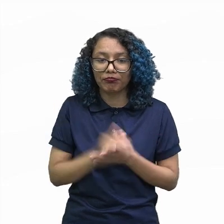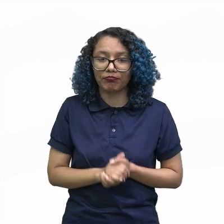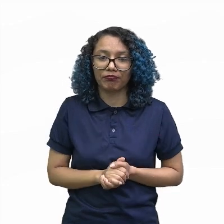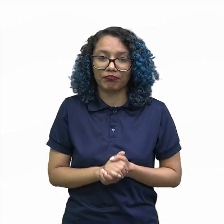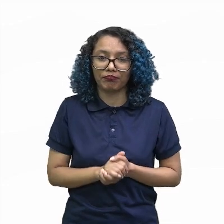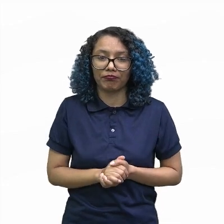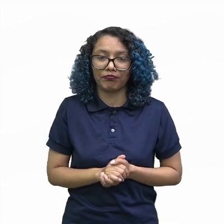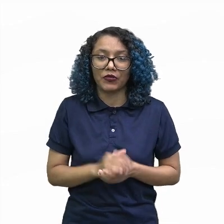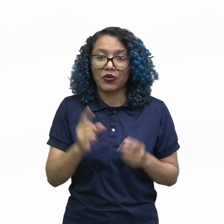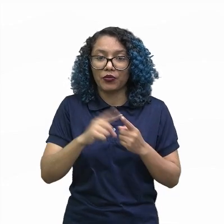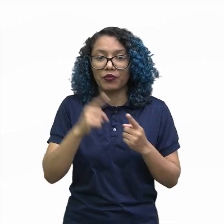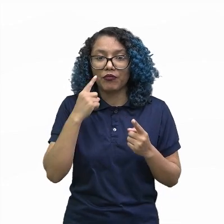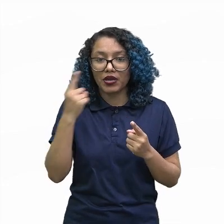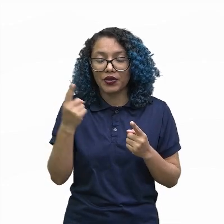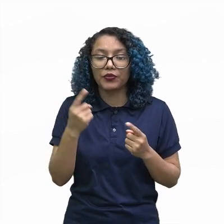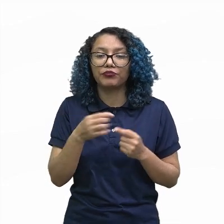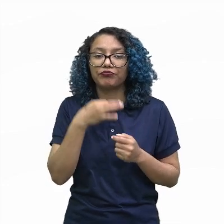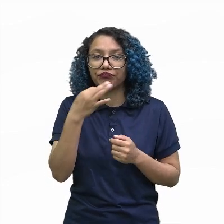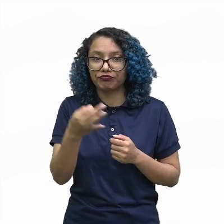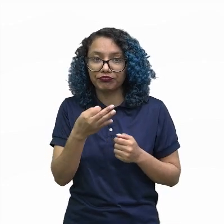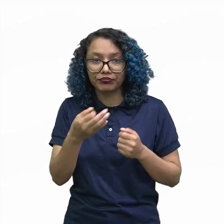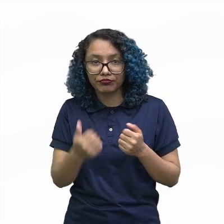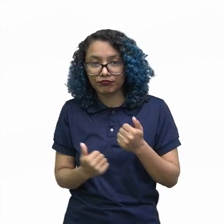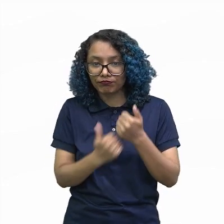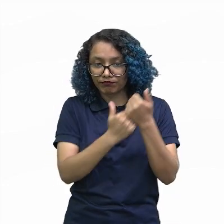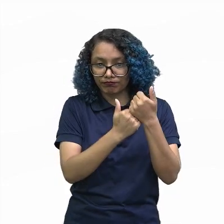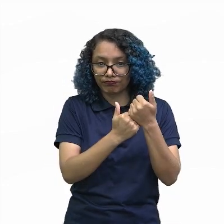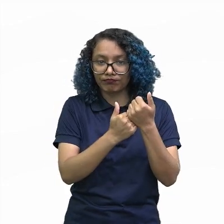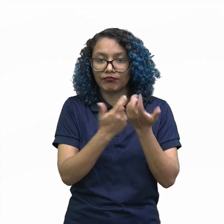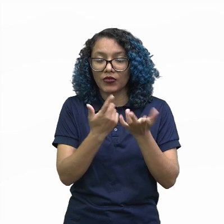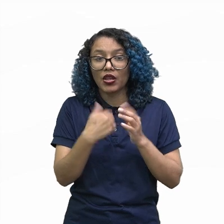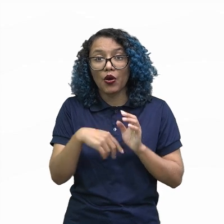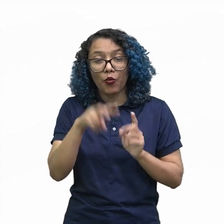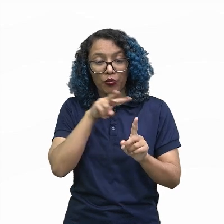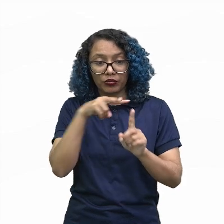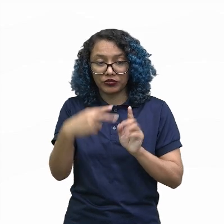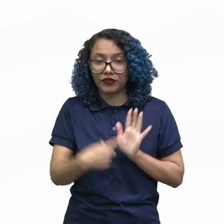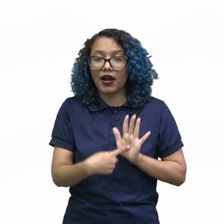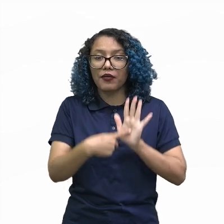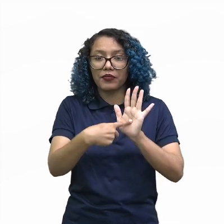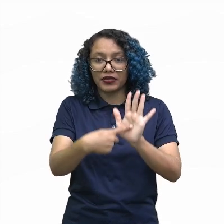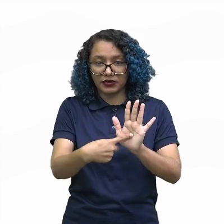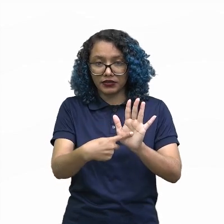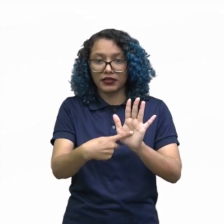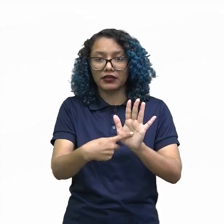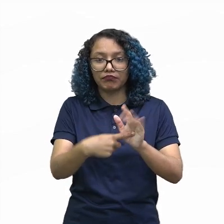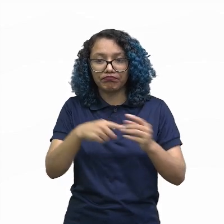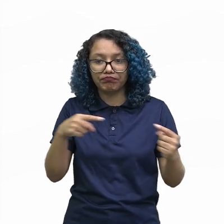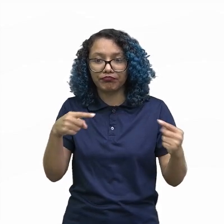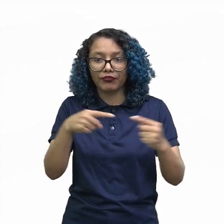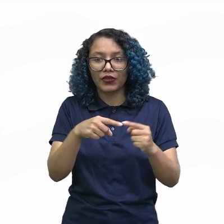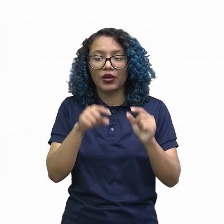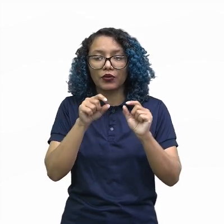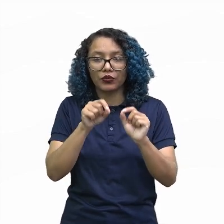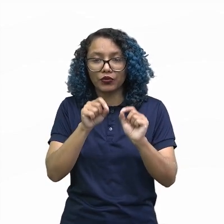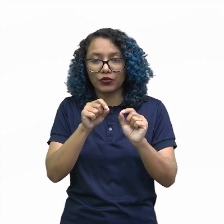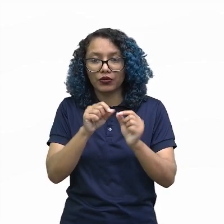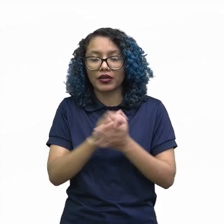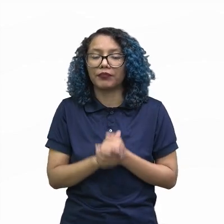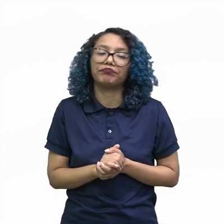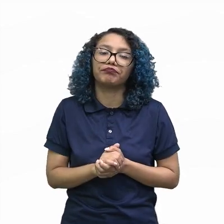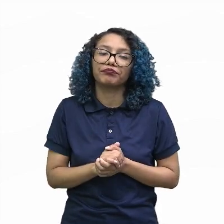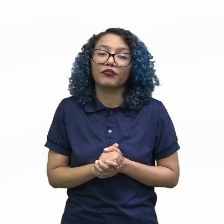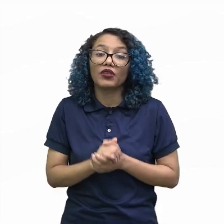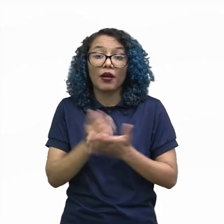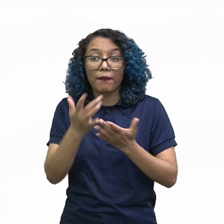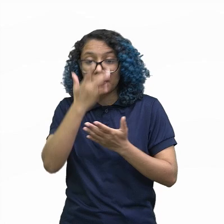argumento de sustentação. Apresenta-se uma tese, ou seja, um ponto de vista, alinhada à postura do enunciador da ideia